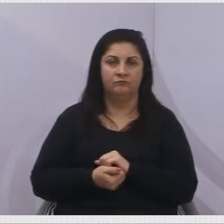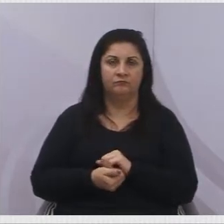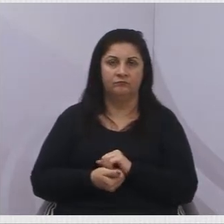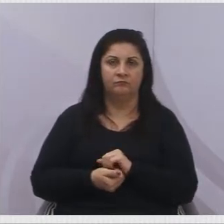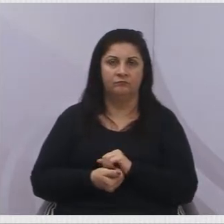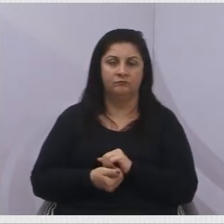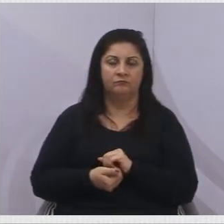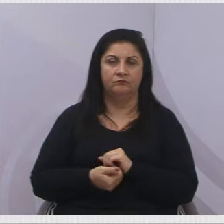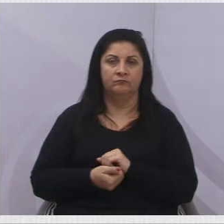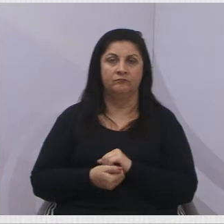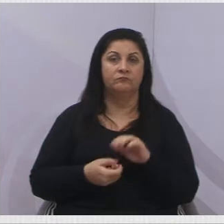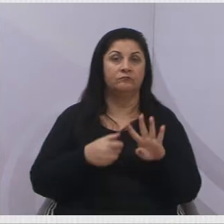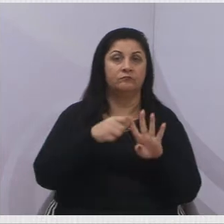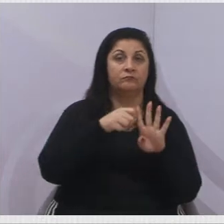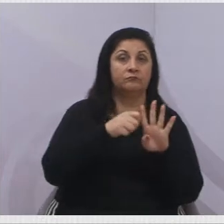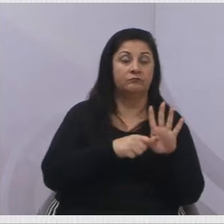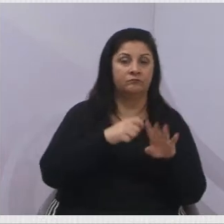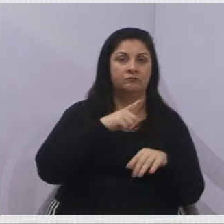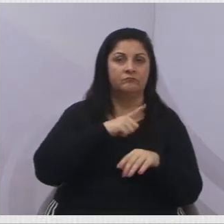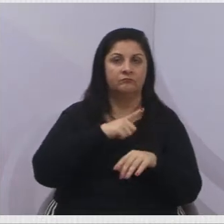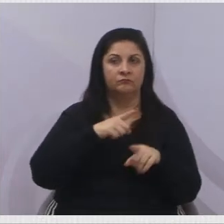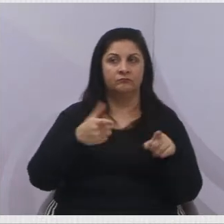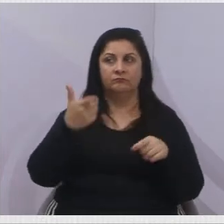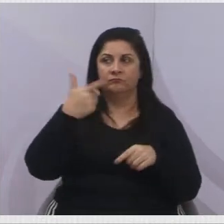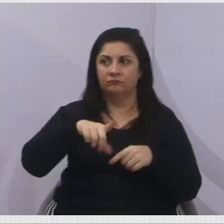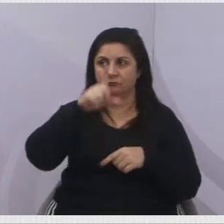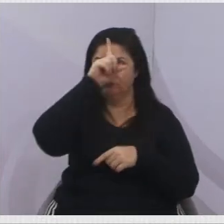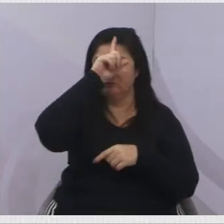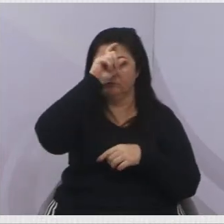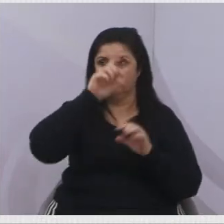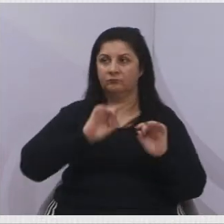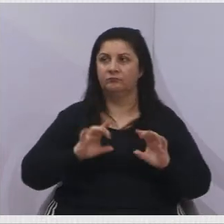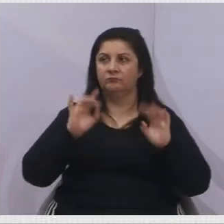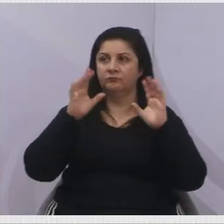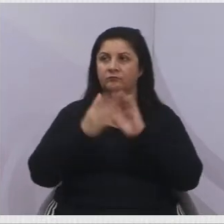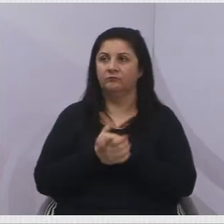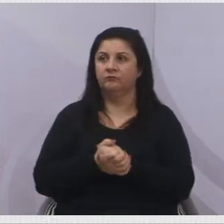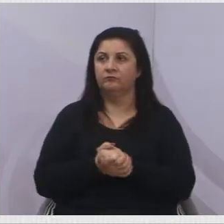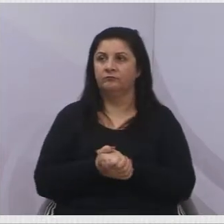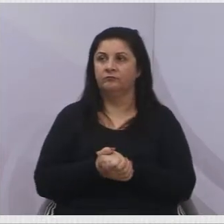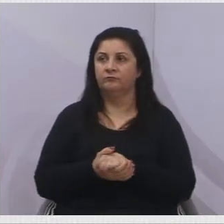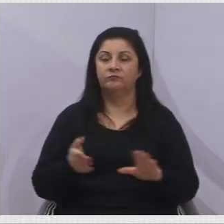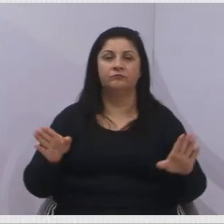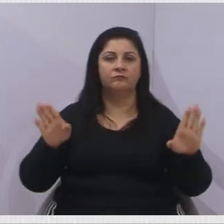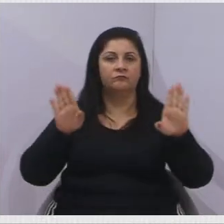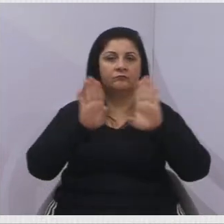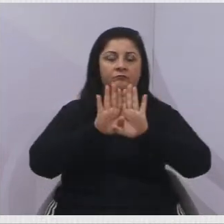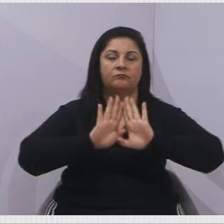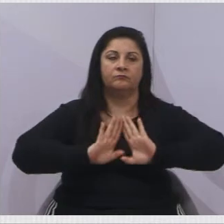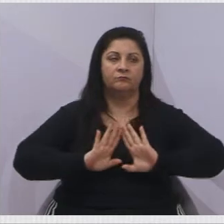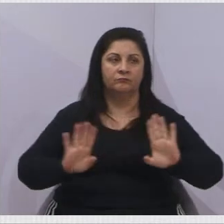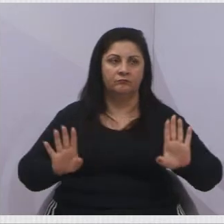contava exclusivamente com o Hospital de Campanha, nós fechamos o quadrimestre com